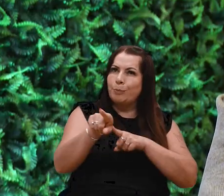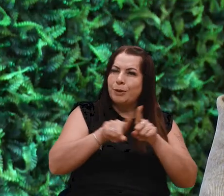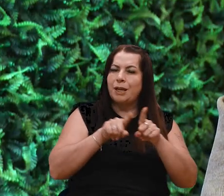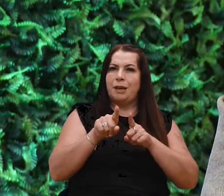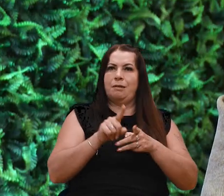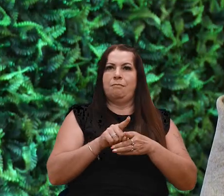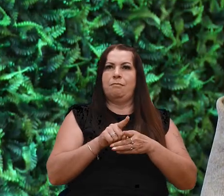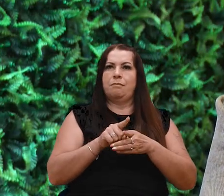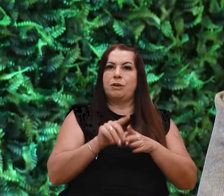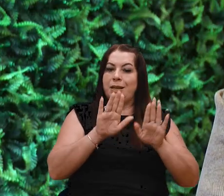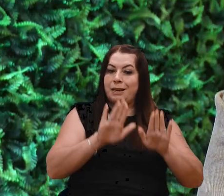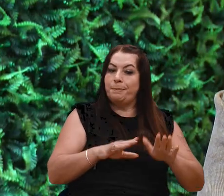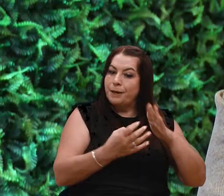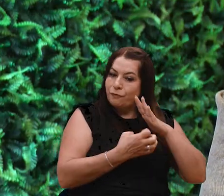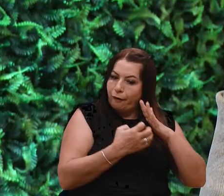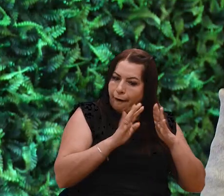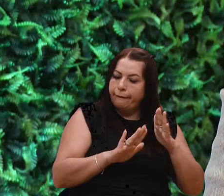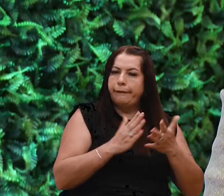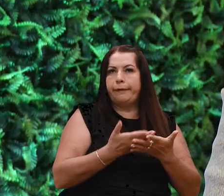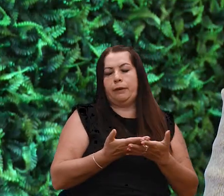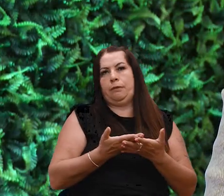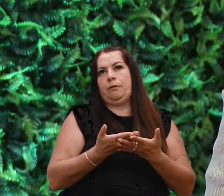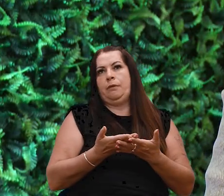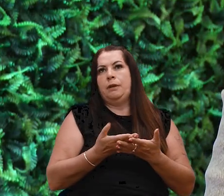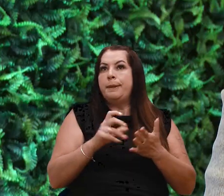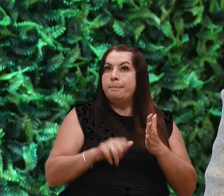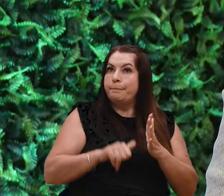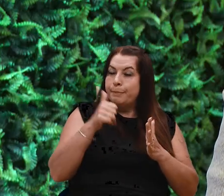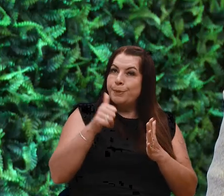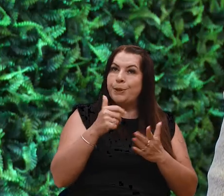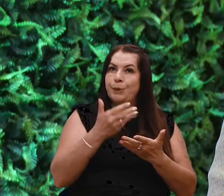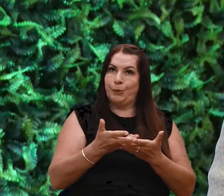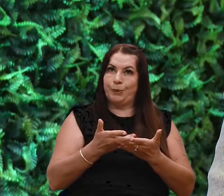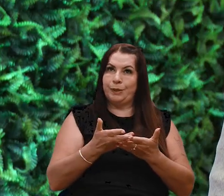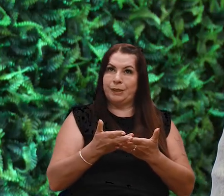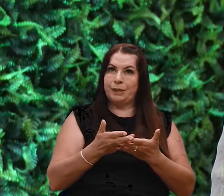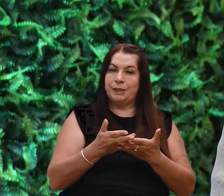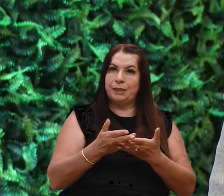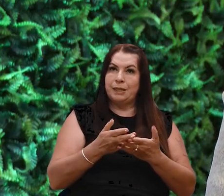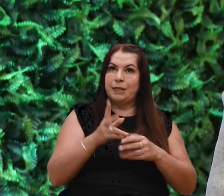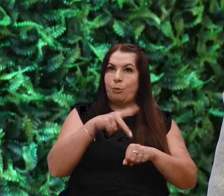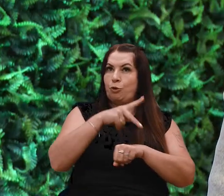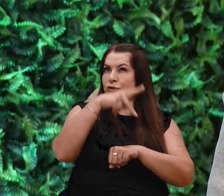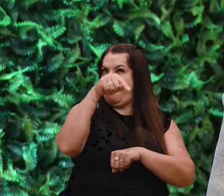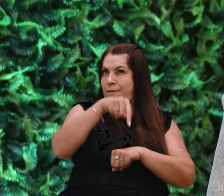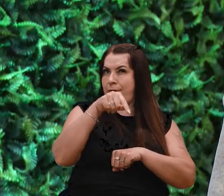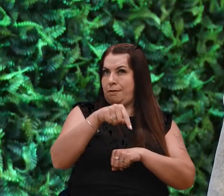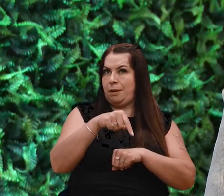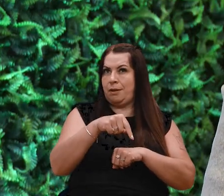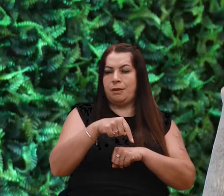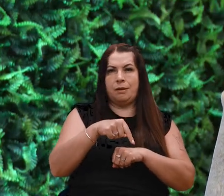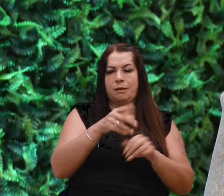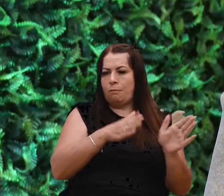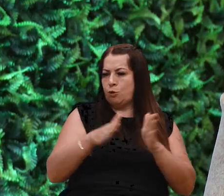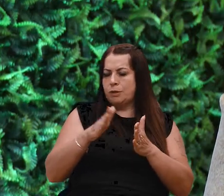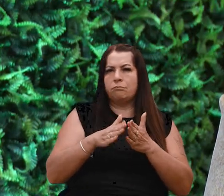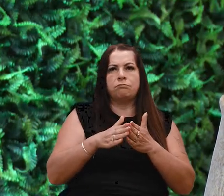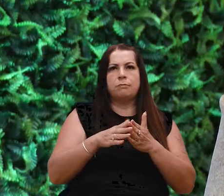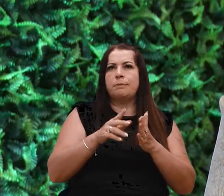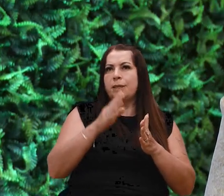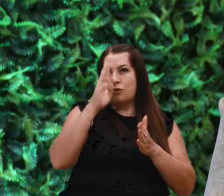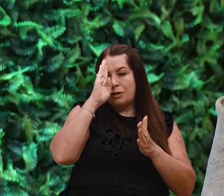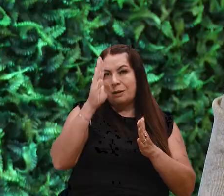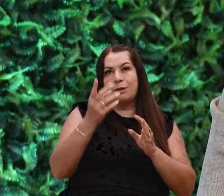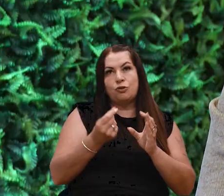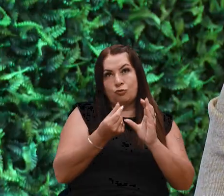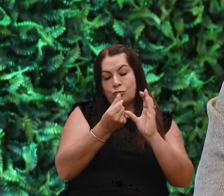de empresas e melhoria da produtividade aqui, ela passa diretamente a redução desse custo,